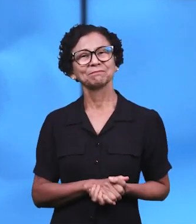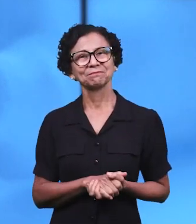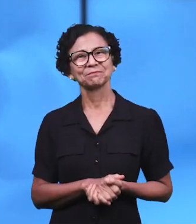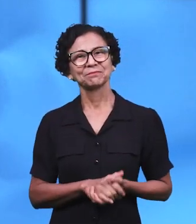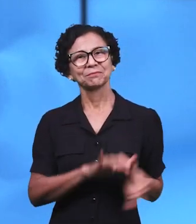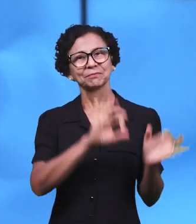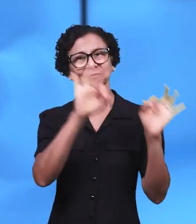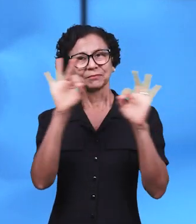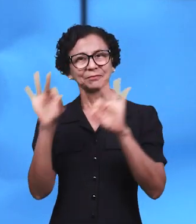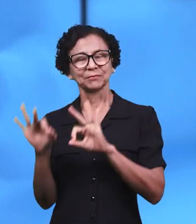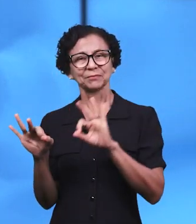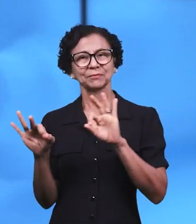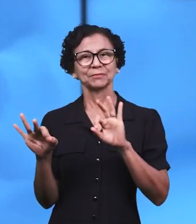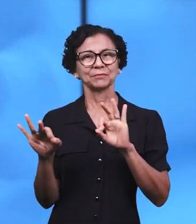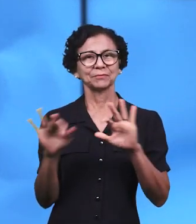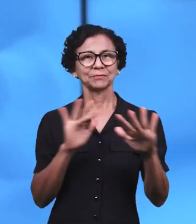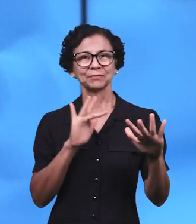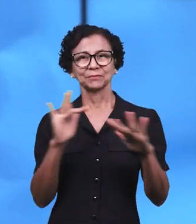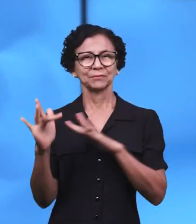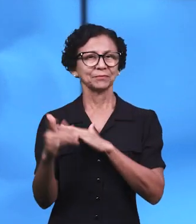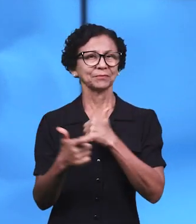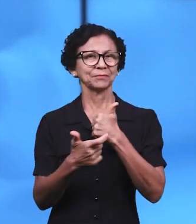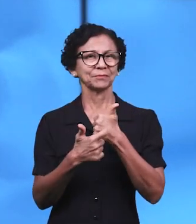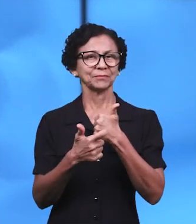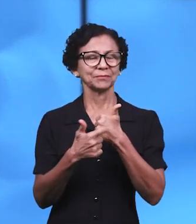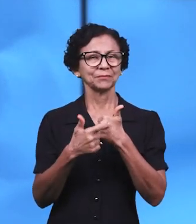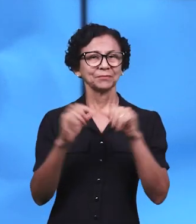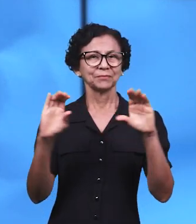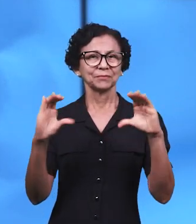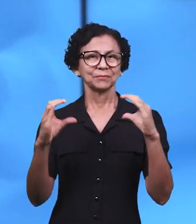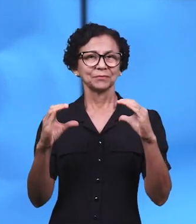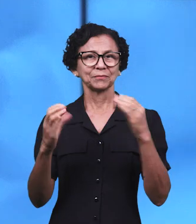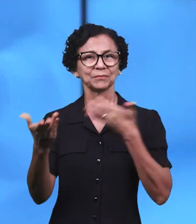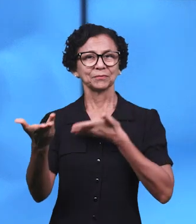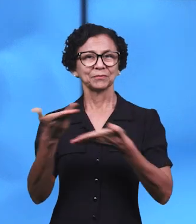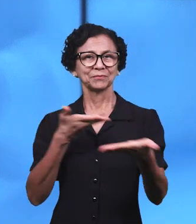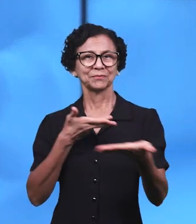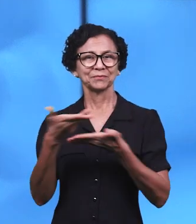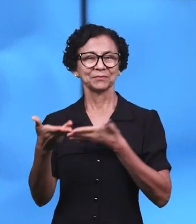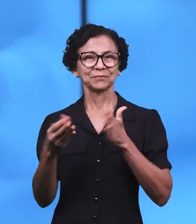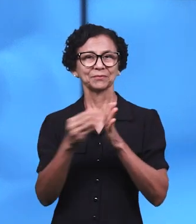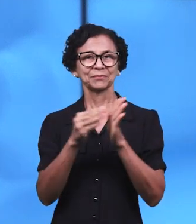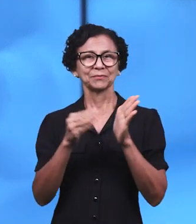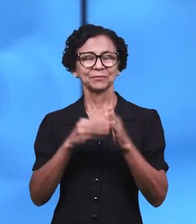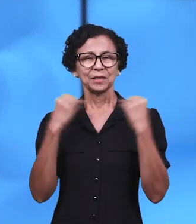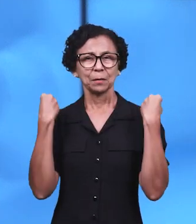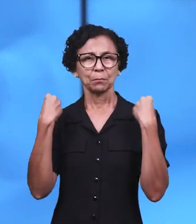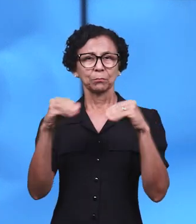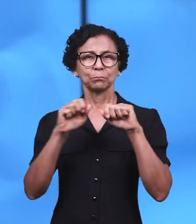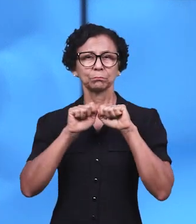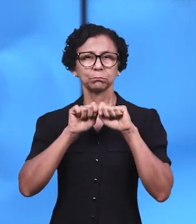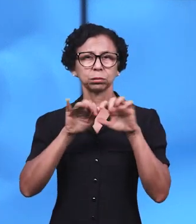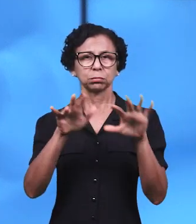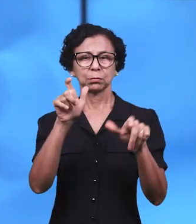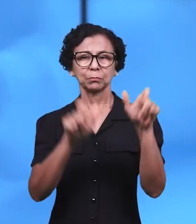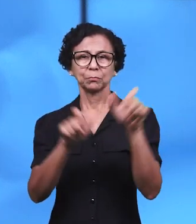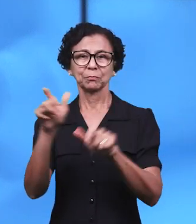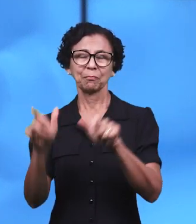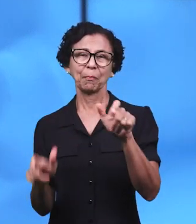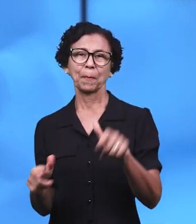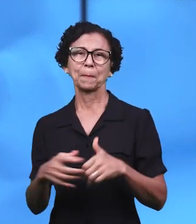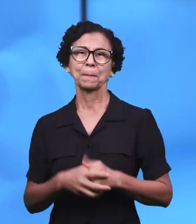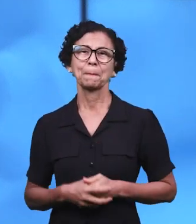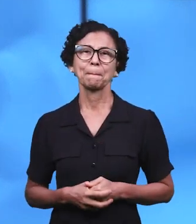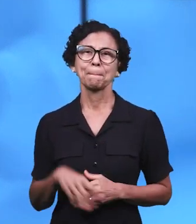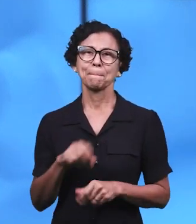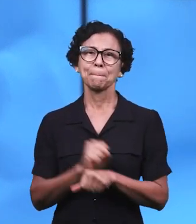convido você que está nos assistindo pelas redes sociais a curtir, comentar, compartilhar este conteúdo para o máximo de